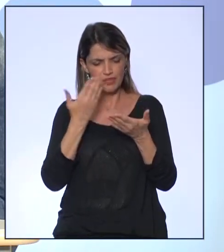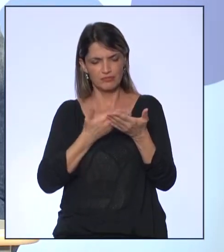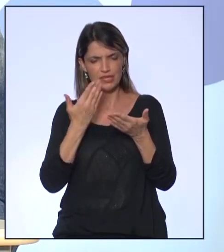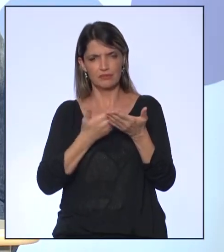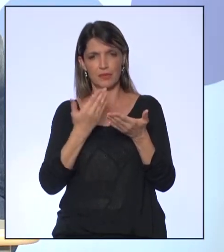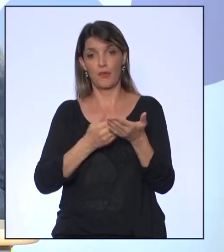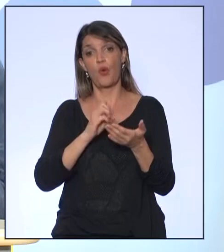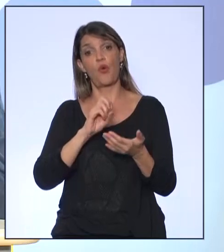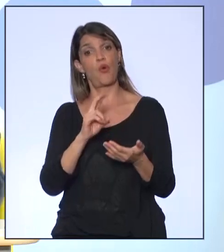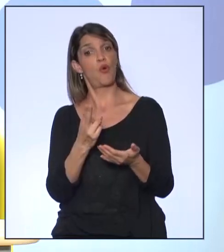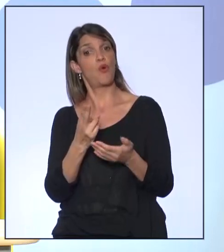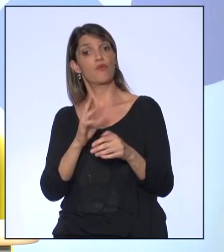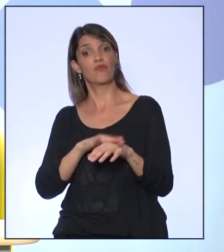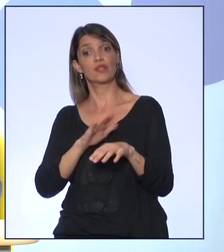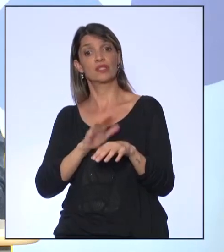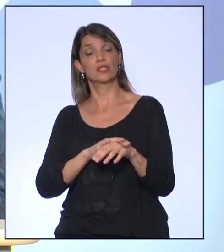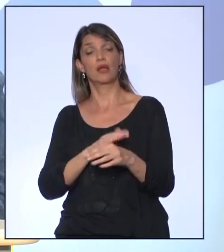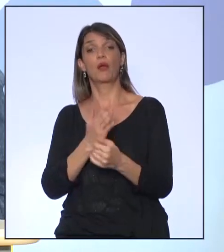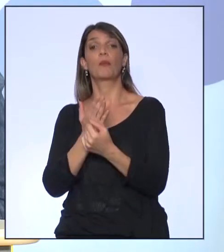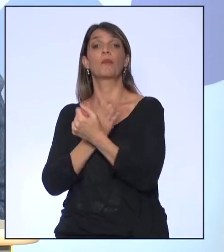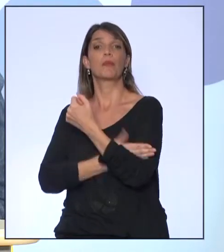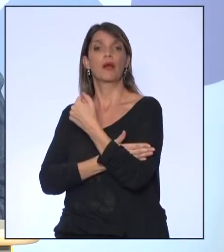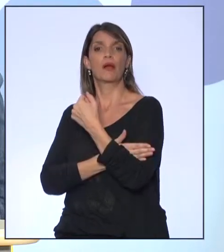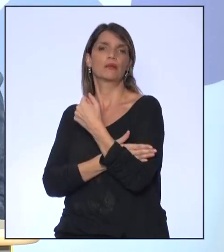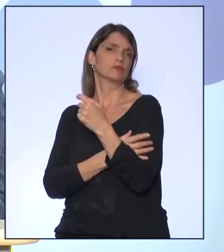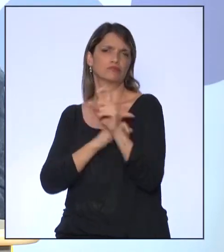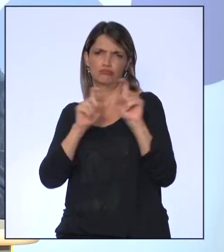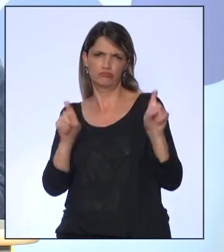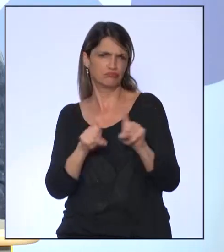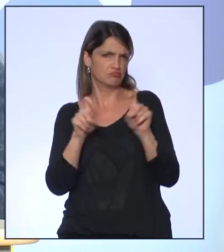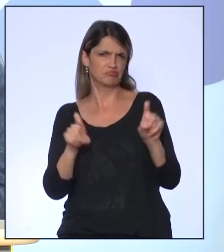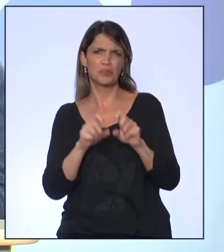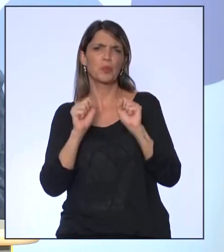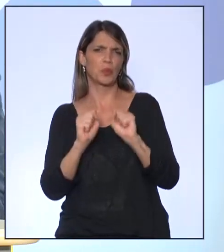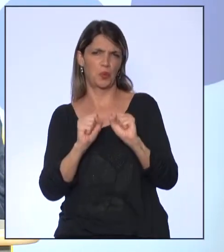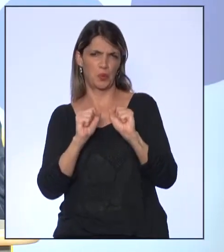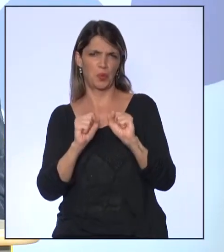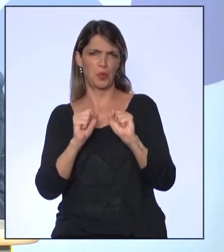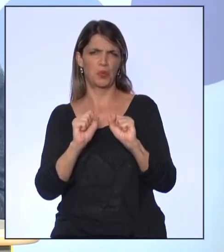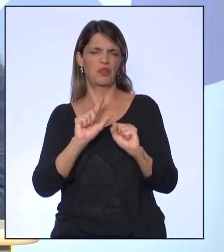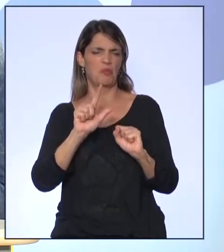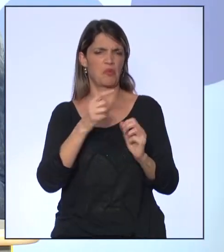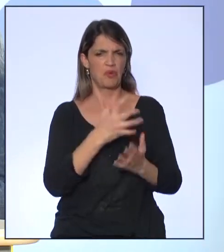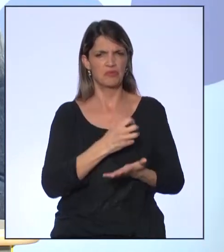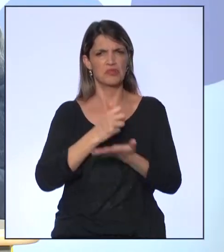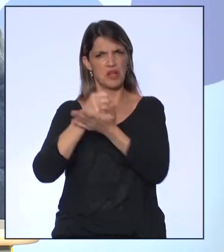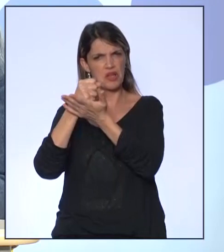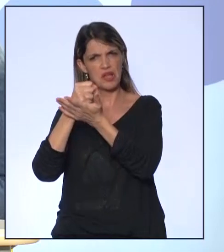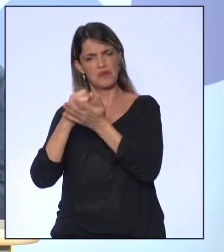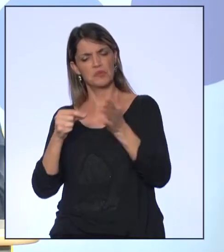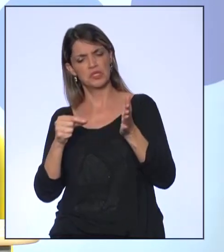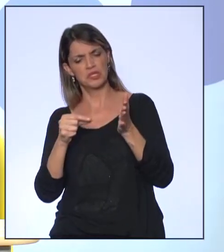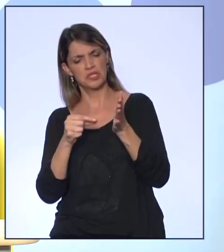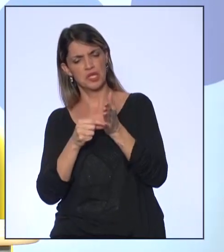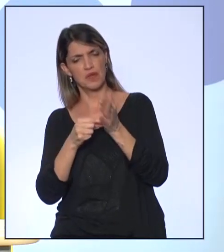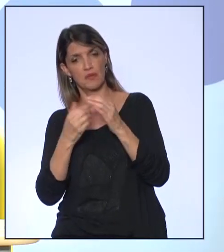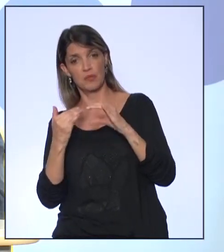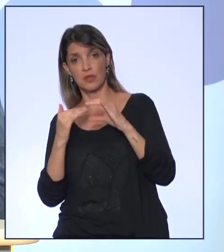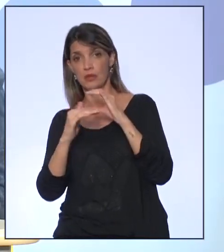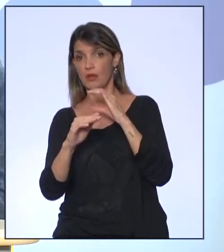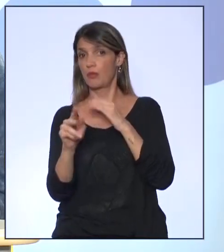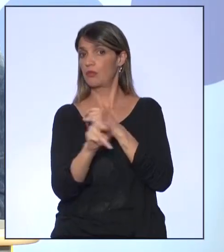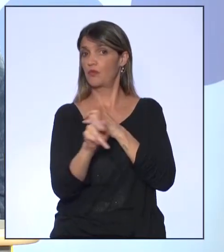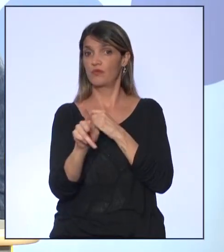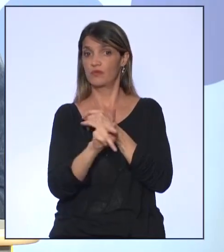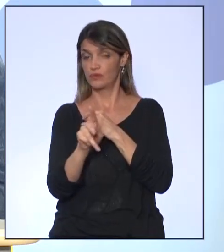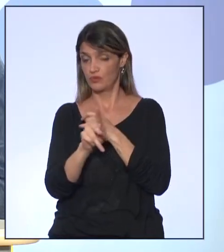você pode montar essa própria pasta no seu computador, né? Depois salvar em pendrive, mandar esse arquivo, né, para o seu